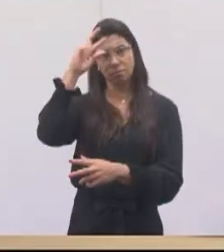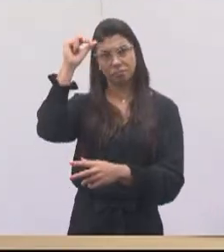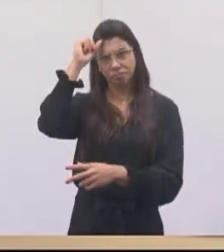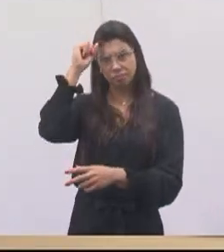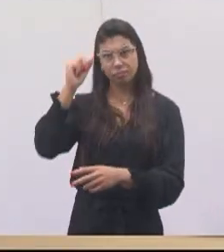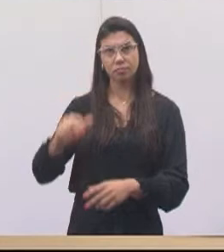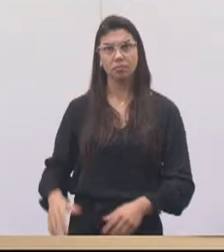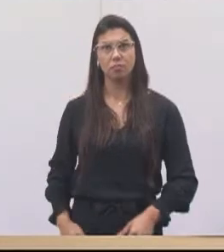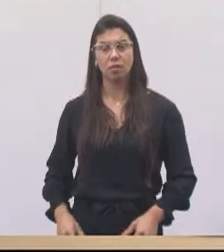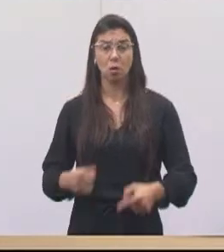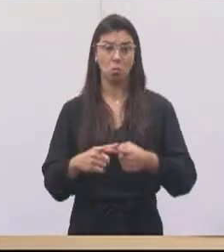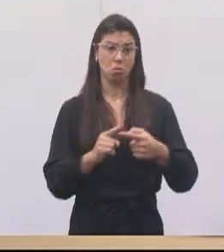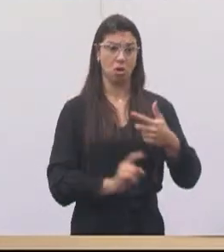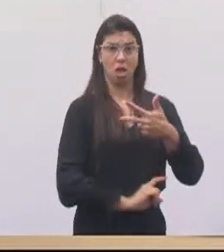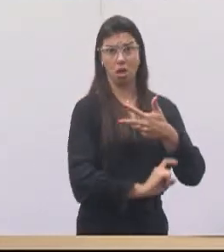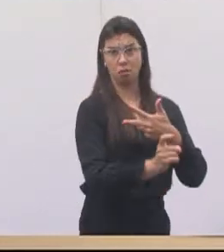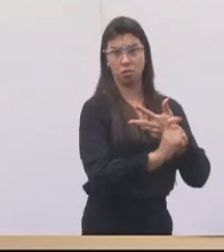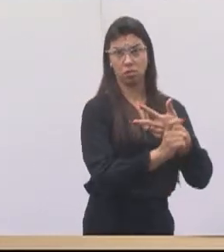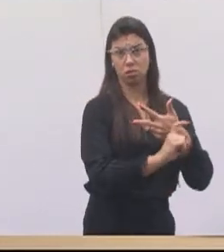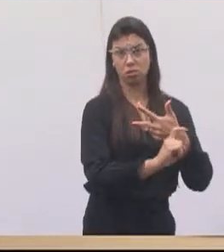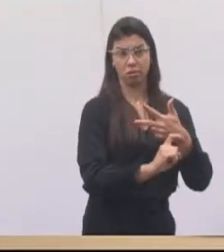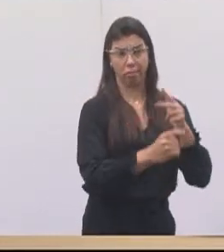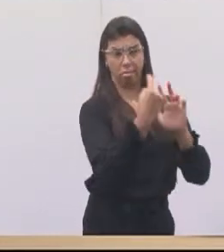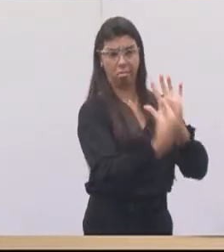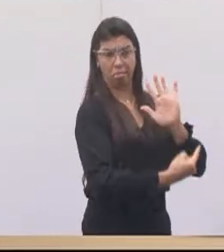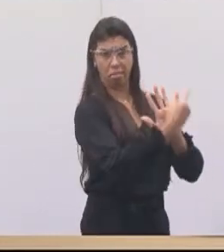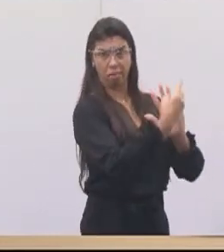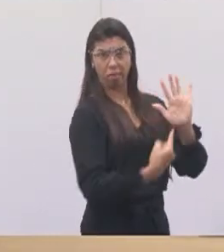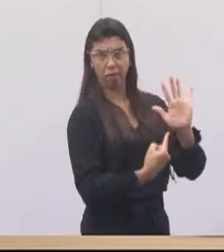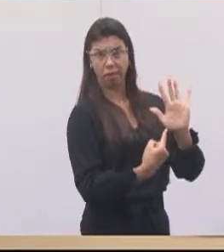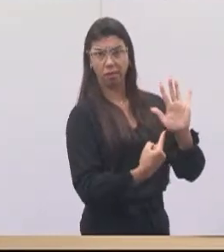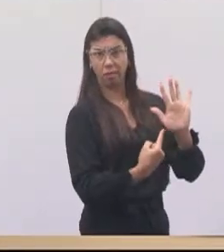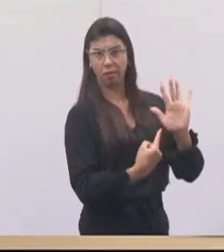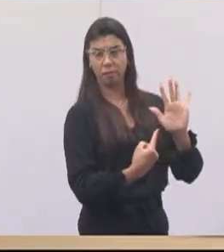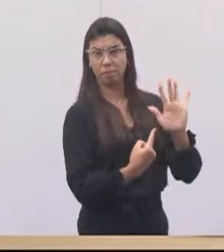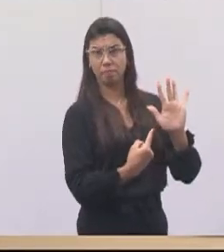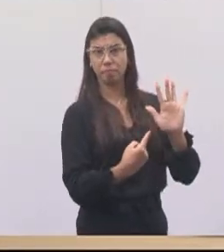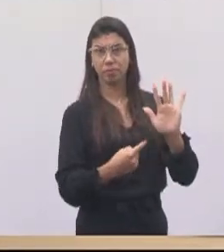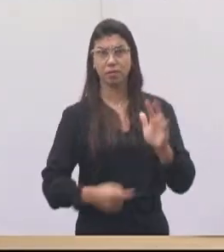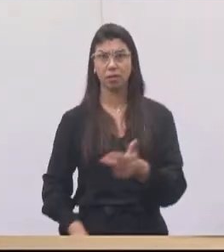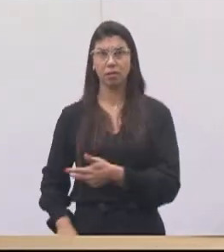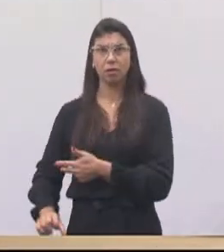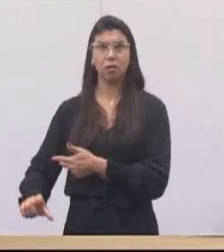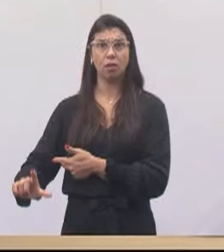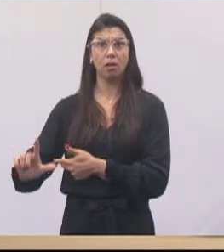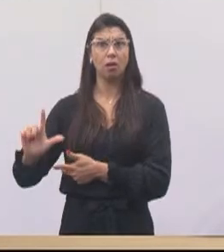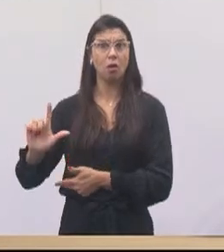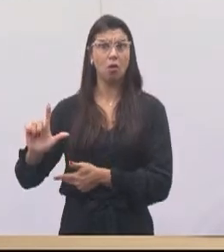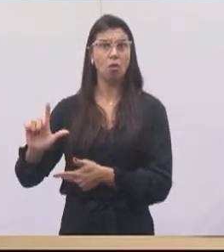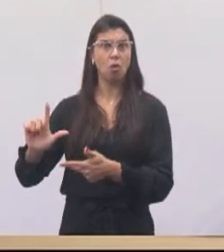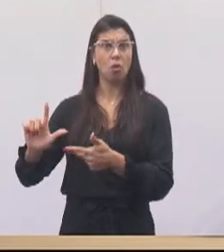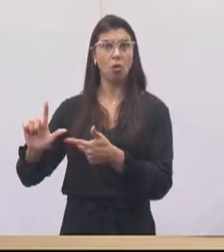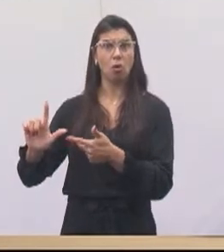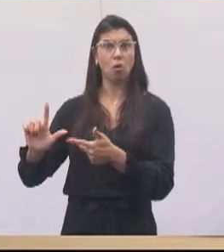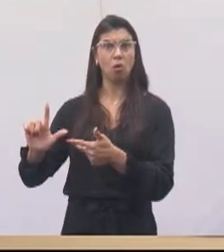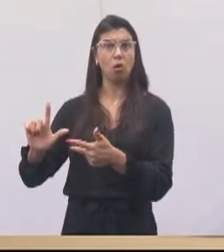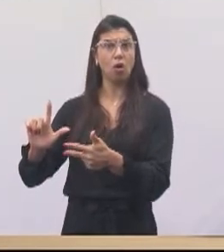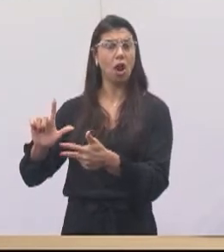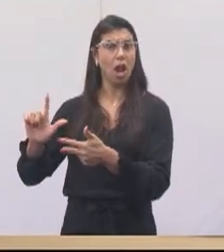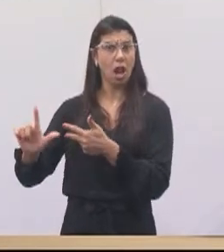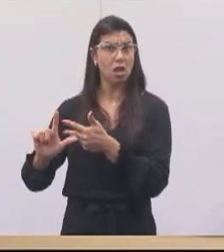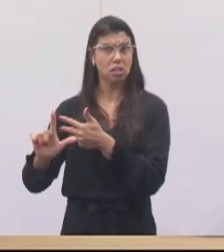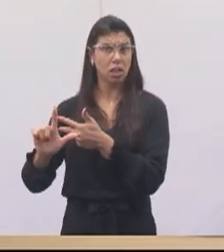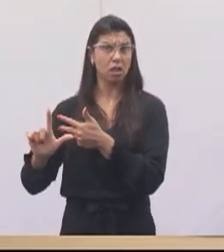Executivo dá um veto prévio, aí chega aqui, ó, você tem que mudar isso, isso, isso no seu projeto. Deixa o prefeito